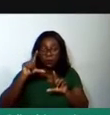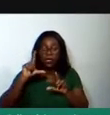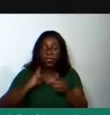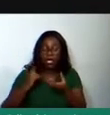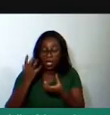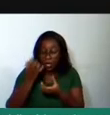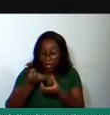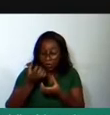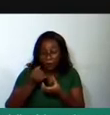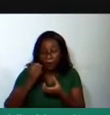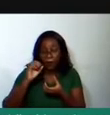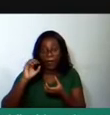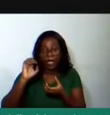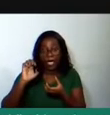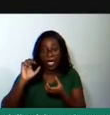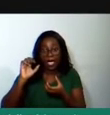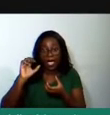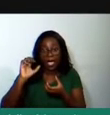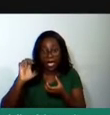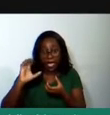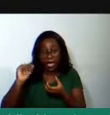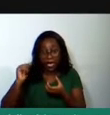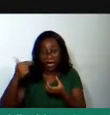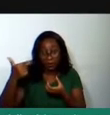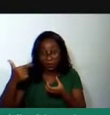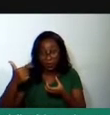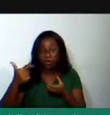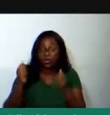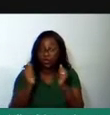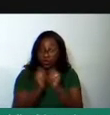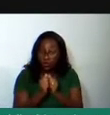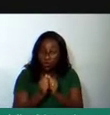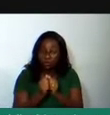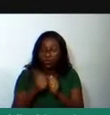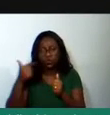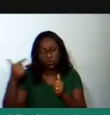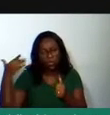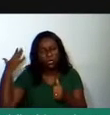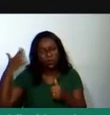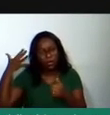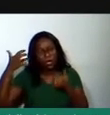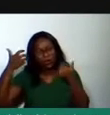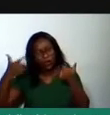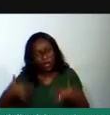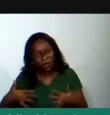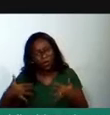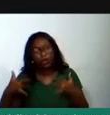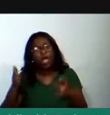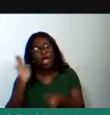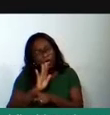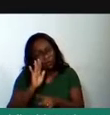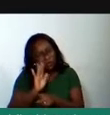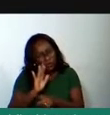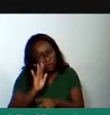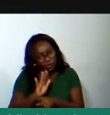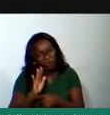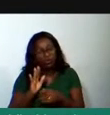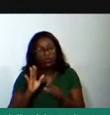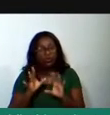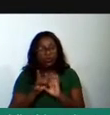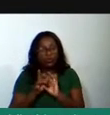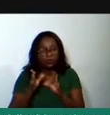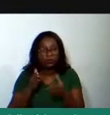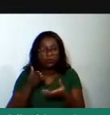ECA2, né, que junto com o TMP, RSS2, que já foi falado aí nas palestras anteriores, auxilia no processo de entrada do vírus